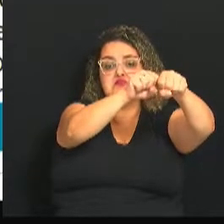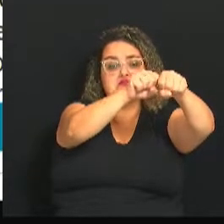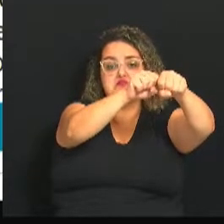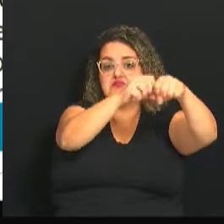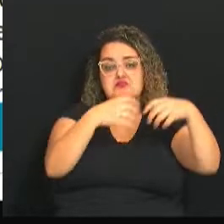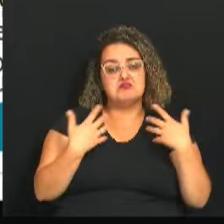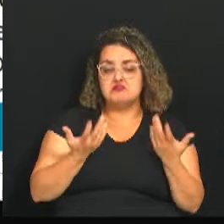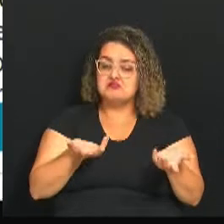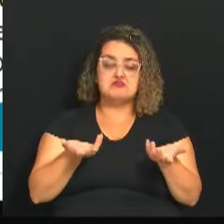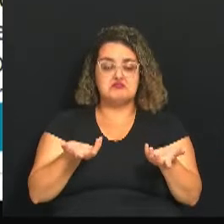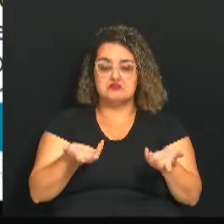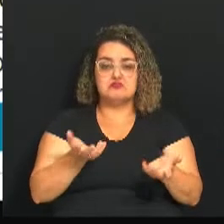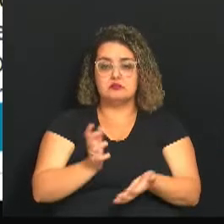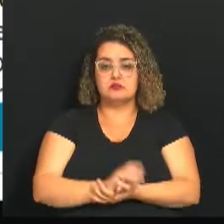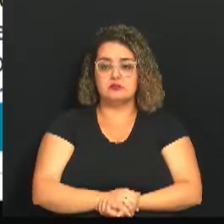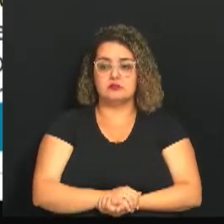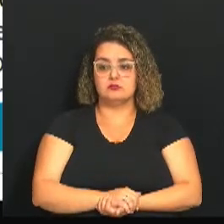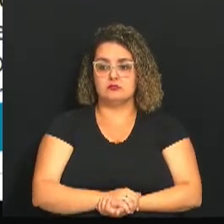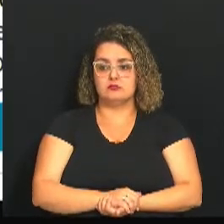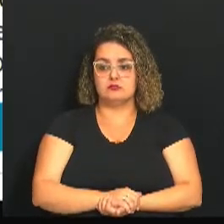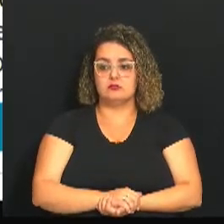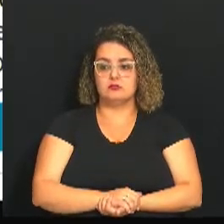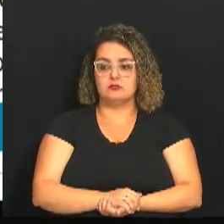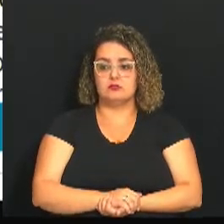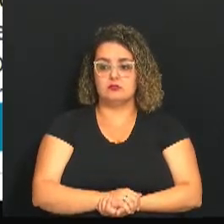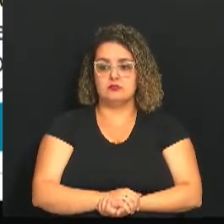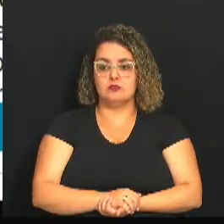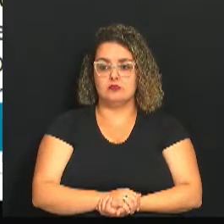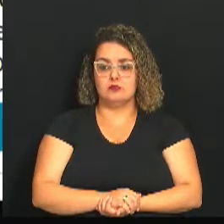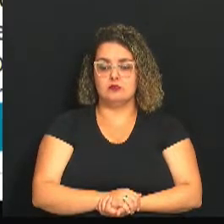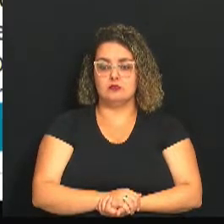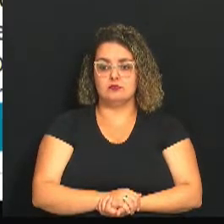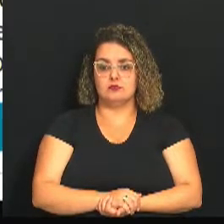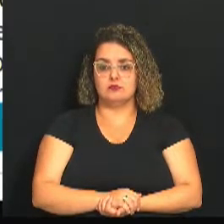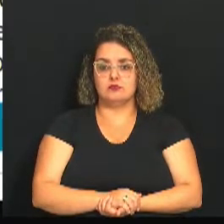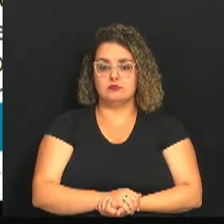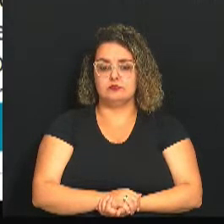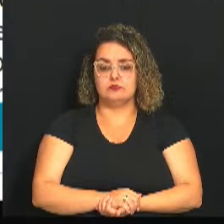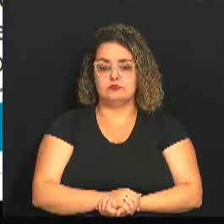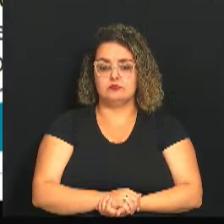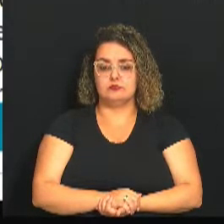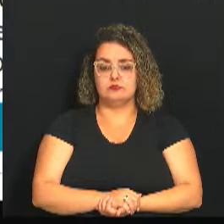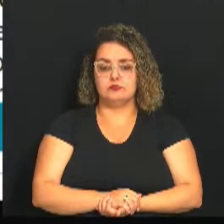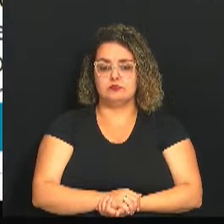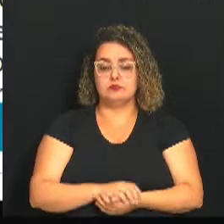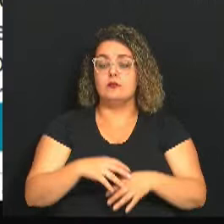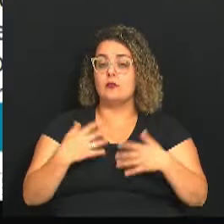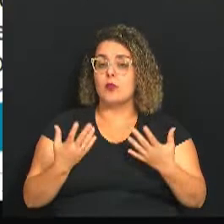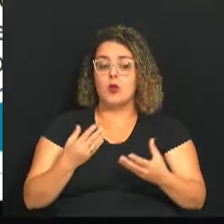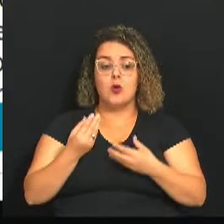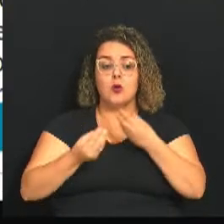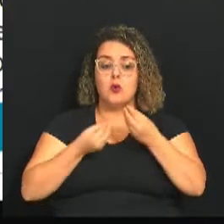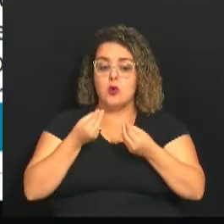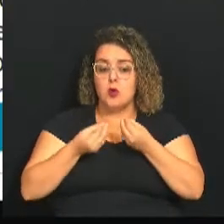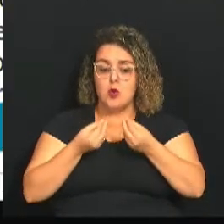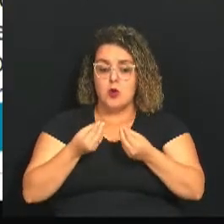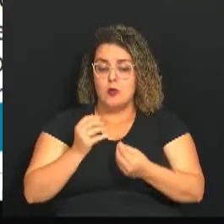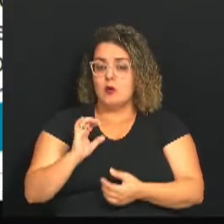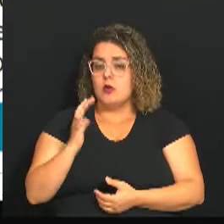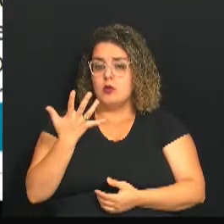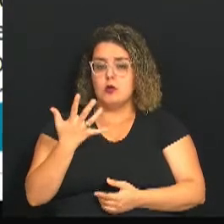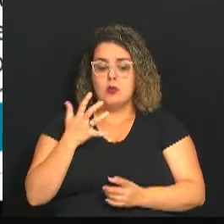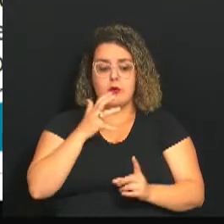houve chuva, ou choveu muito pouco, né? E como que isso também